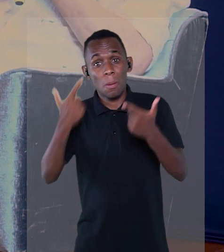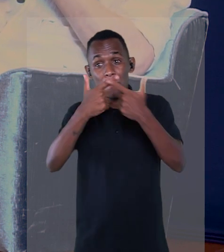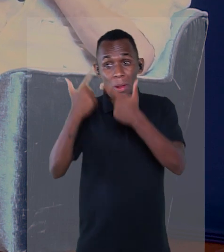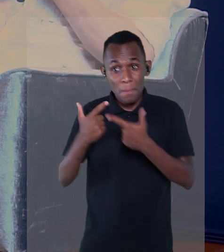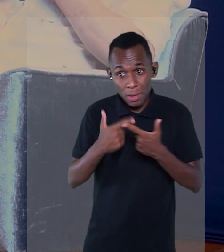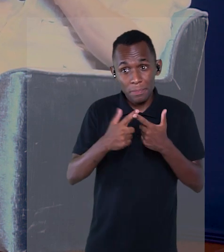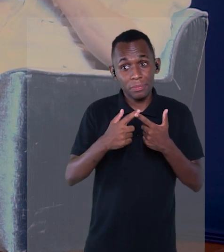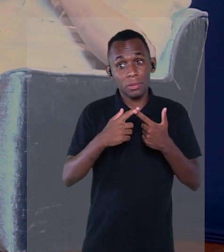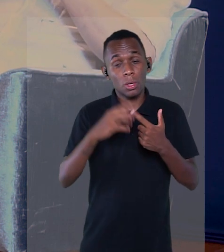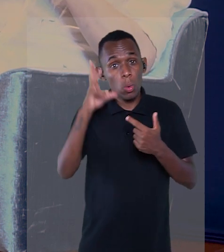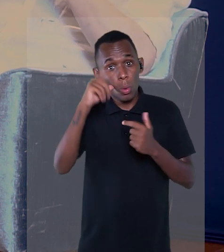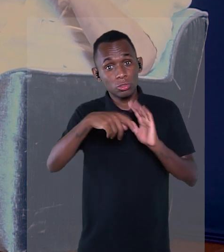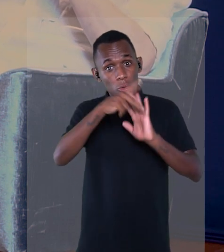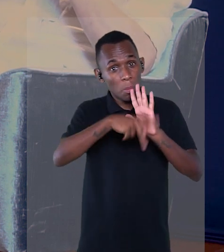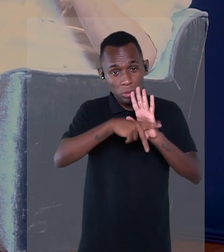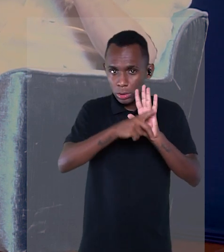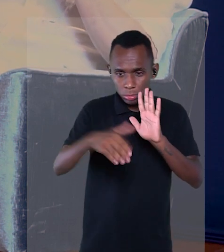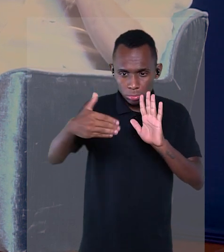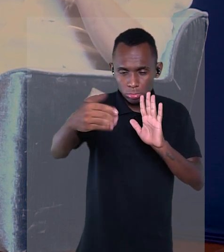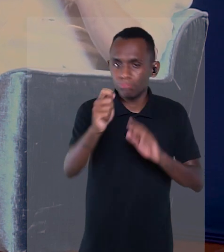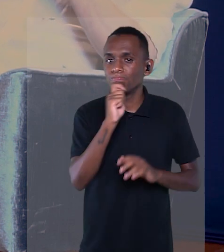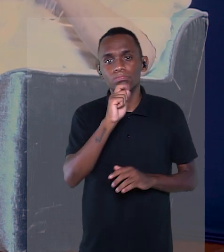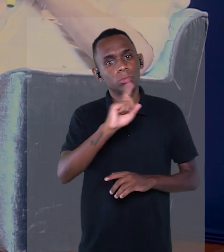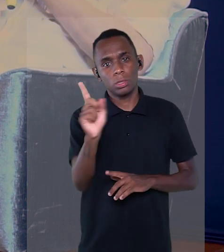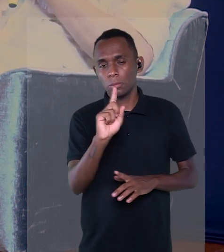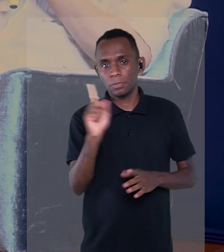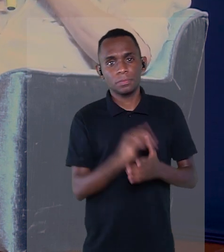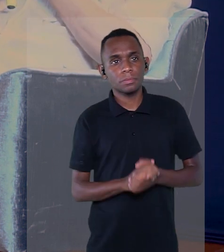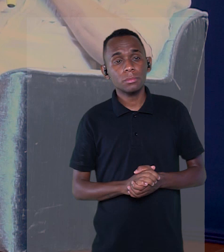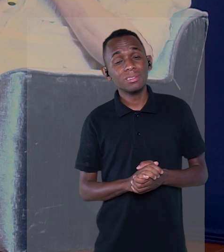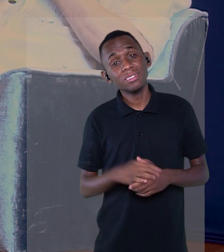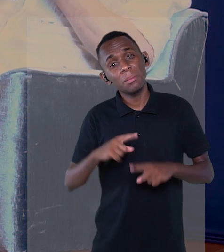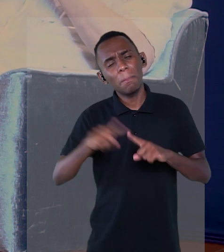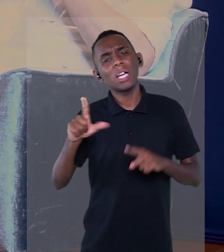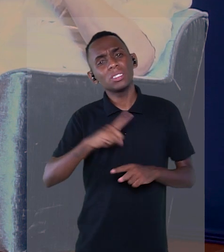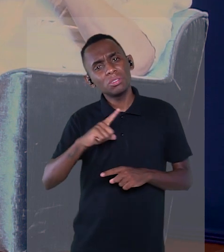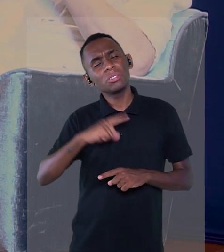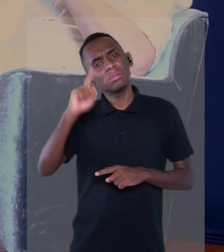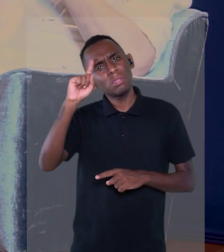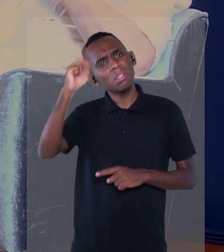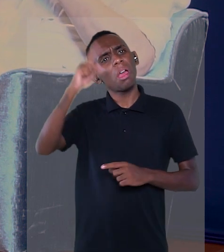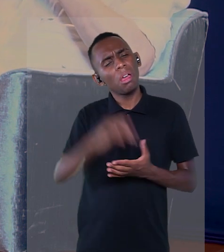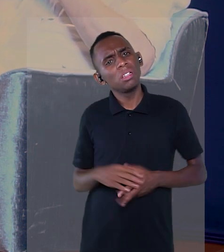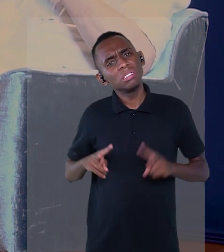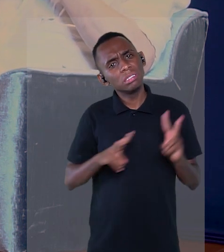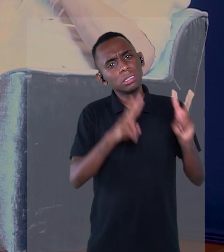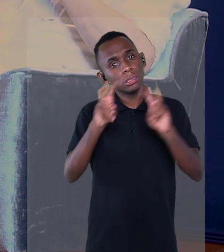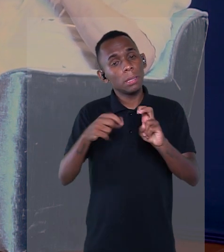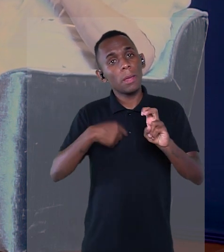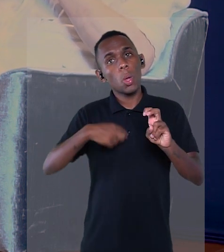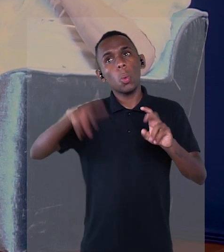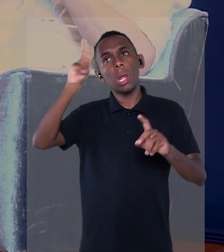até que esse projeto não foi adiante, eu não ouvi mais falar dele. Mas ficou essa ideia, né? E eu acabei